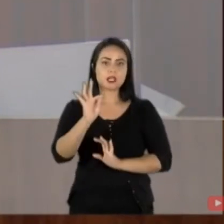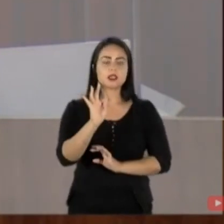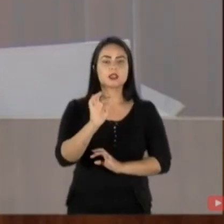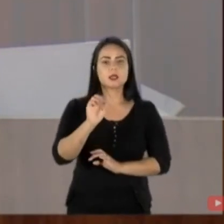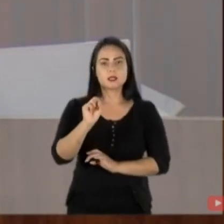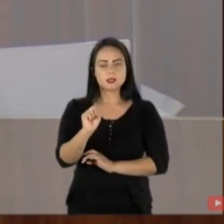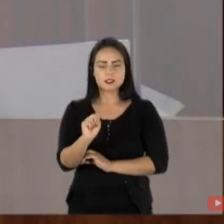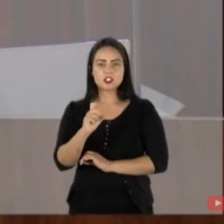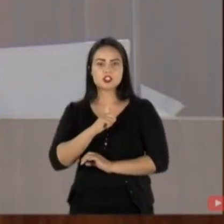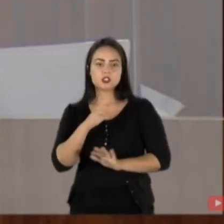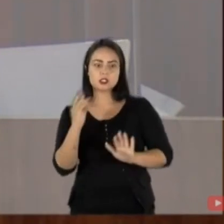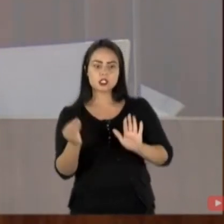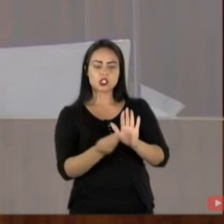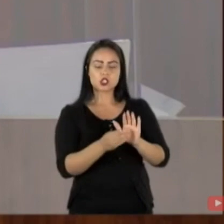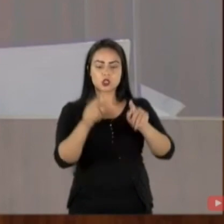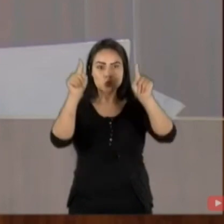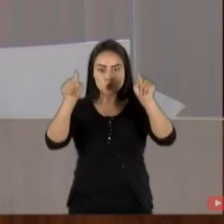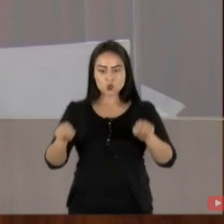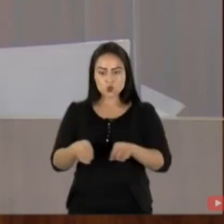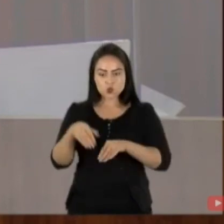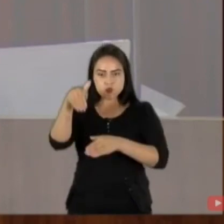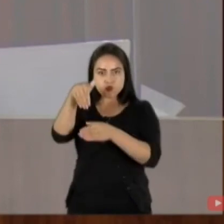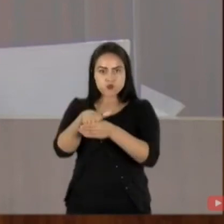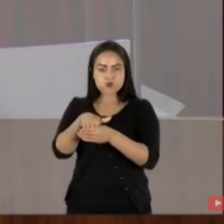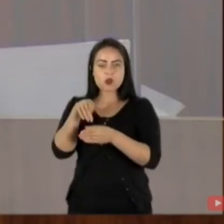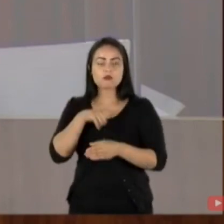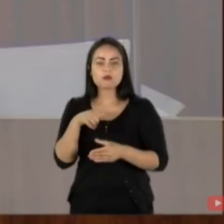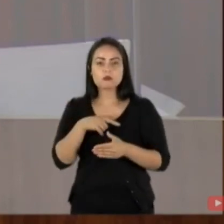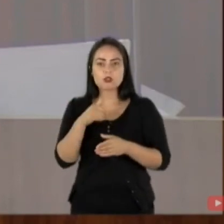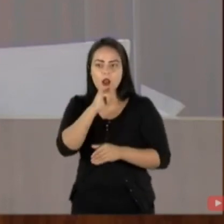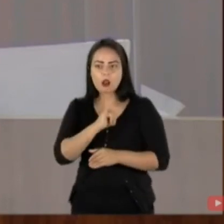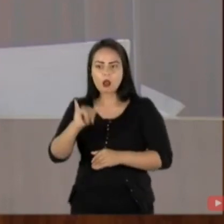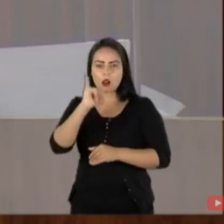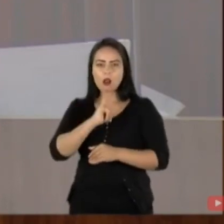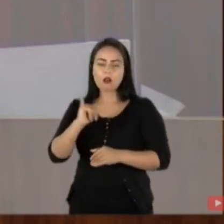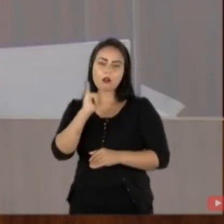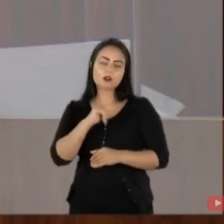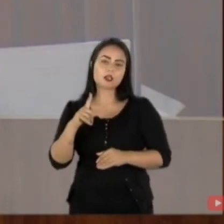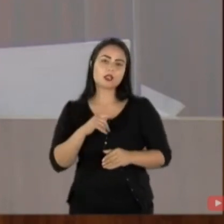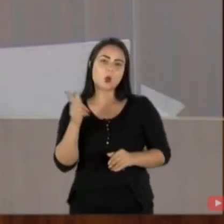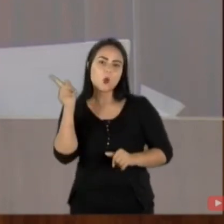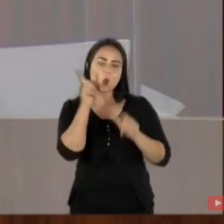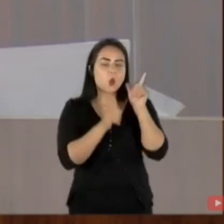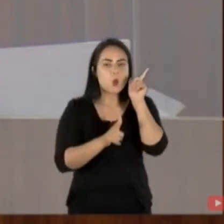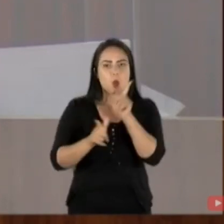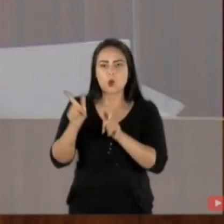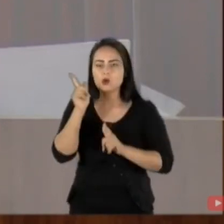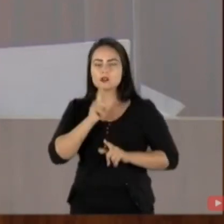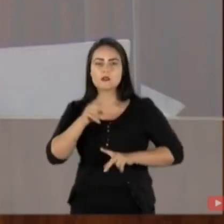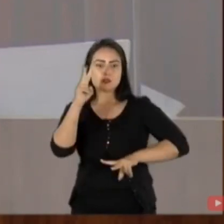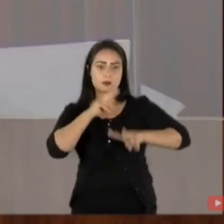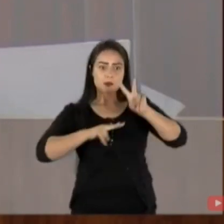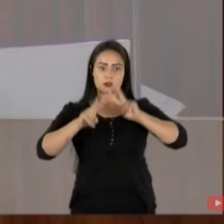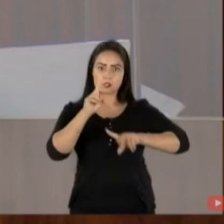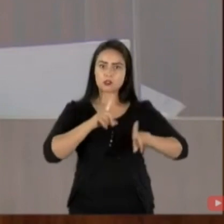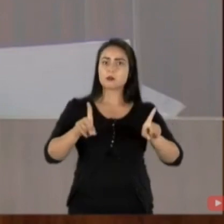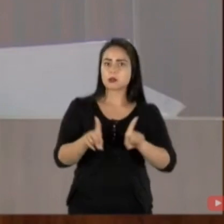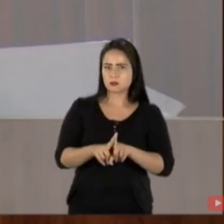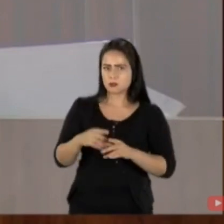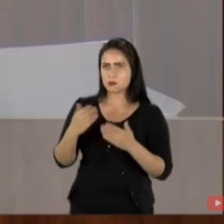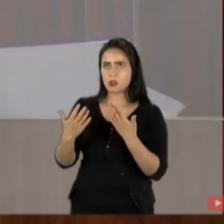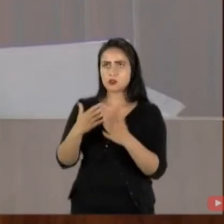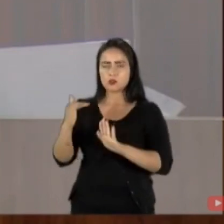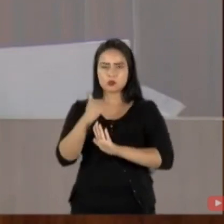de integridade das urnas eletrônicas, alargando consecutariamente o alcance, a visibilidade e a transparência